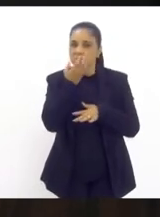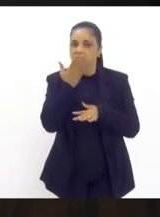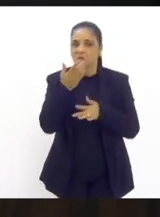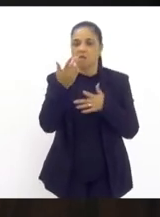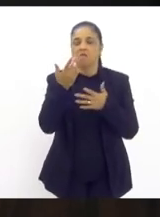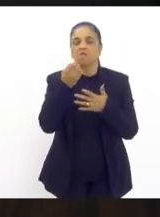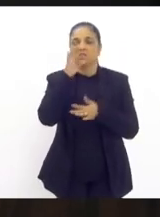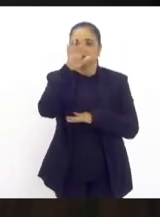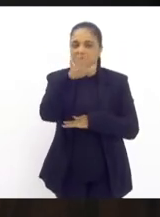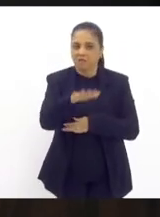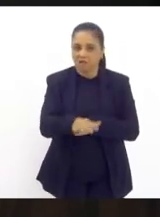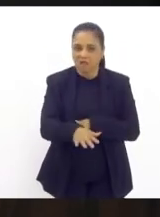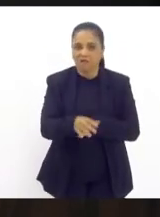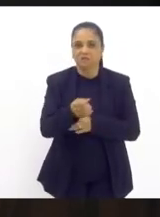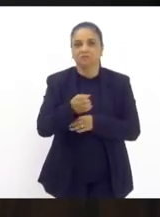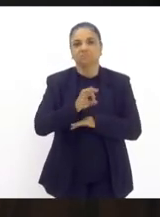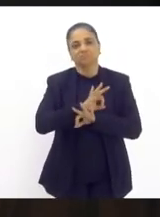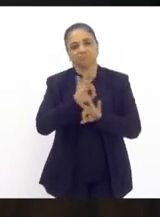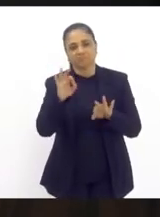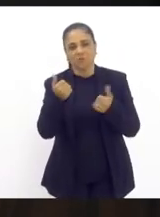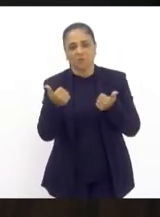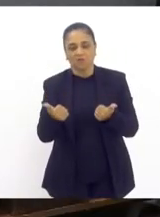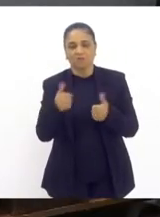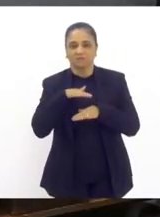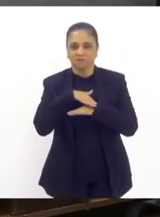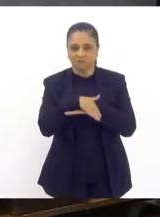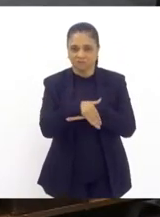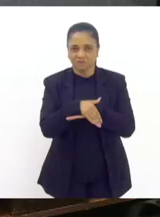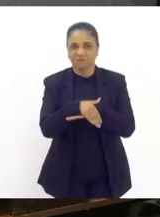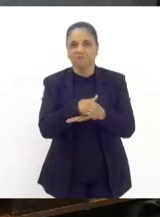ótimo final de tarde e uma excelente noite